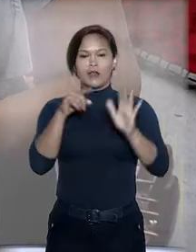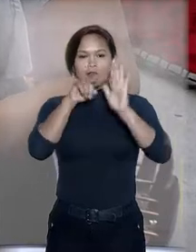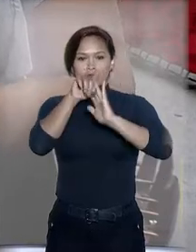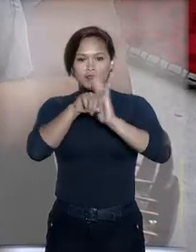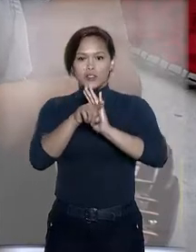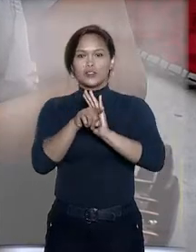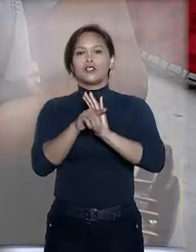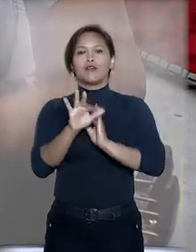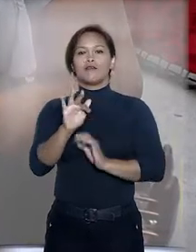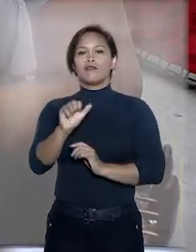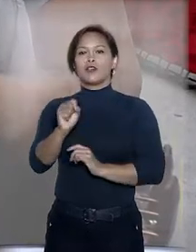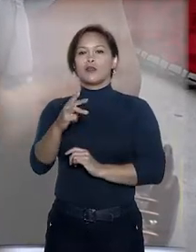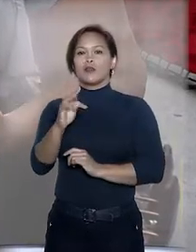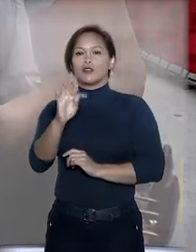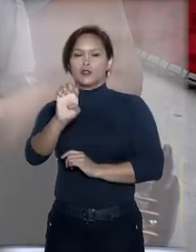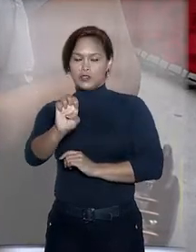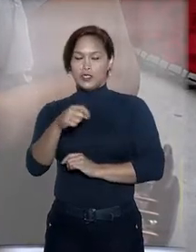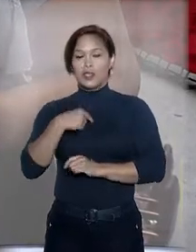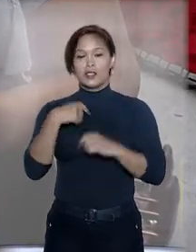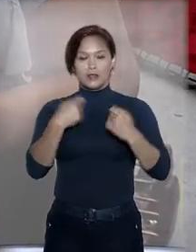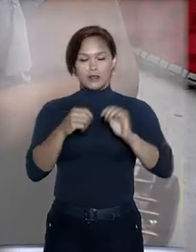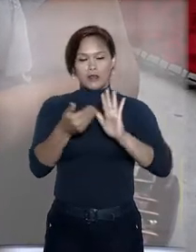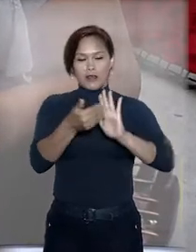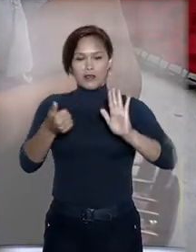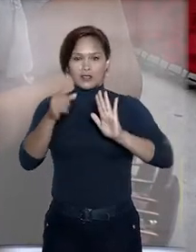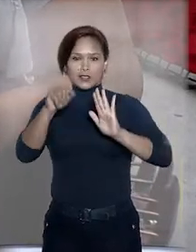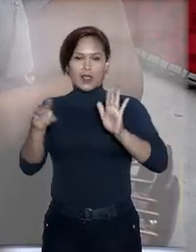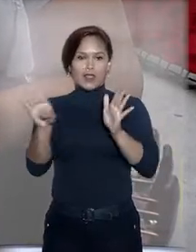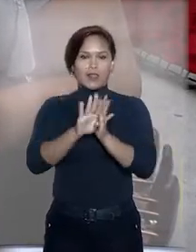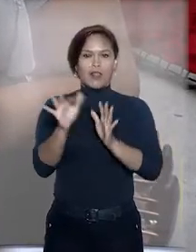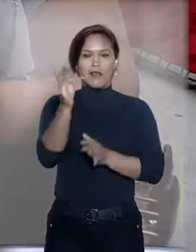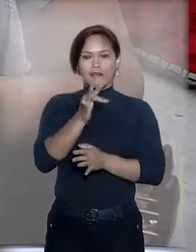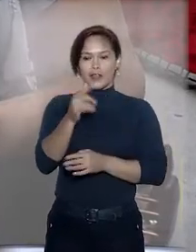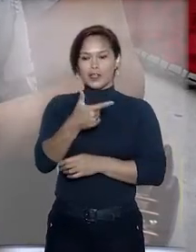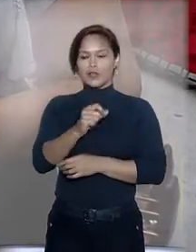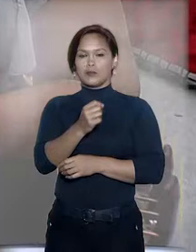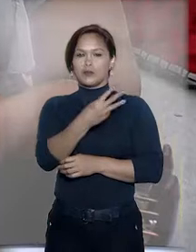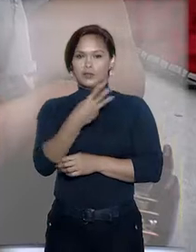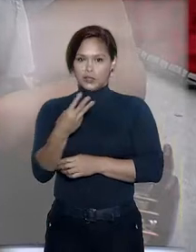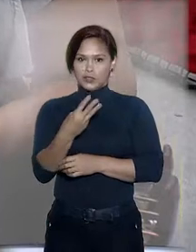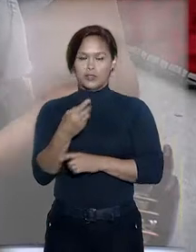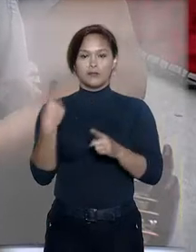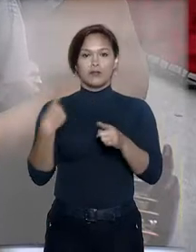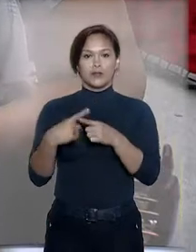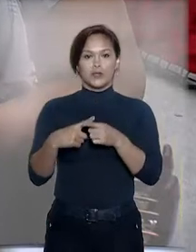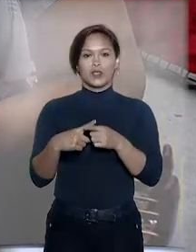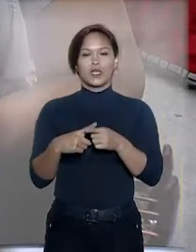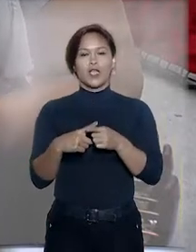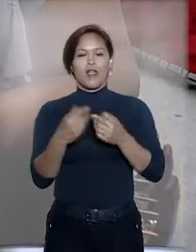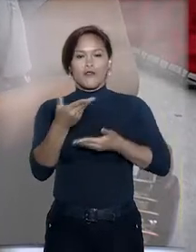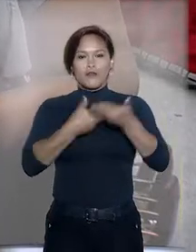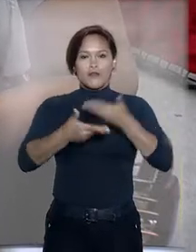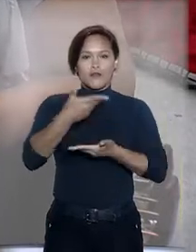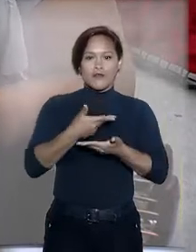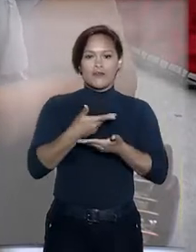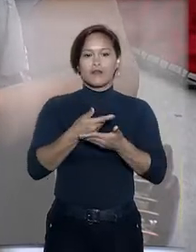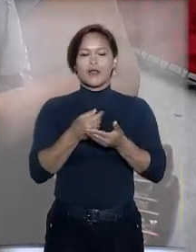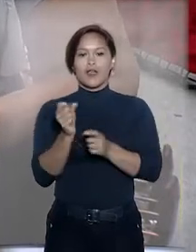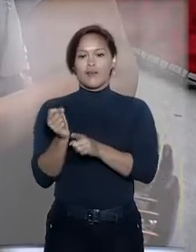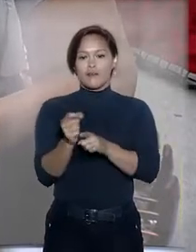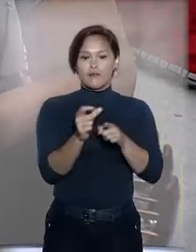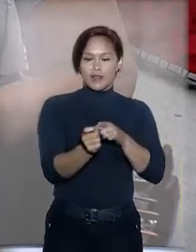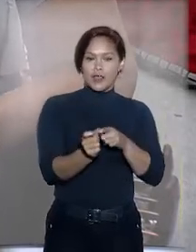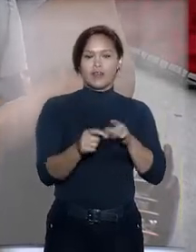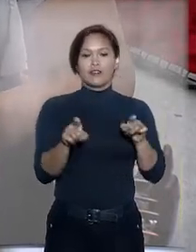investigados na Operação Faroeste. Eles devem ficar afastados até fevereiro de 2023, devido a suposto envolvimento em esquema de venda